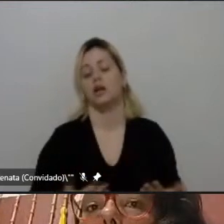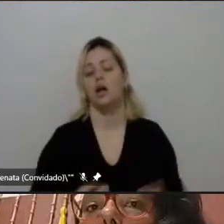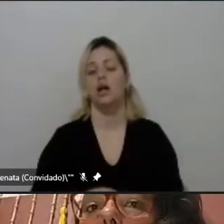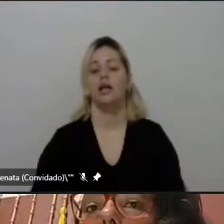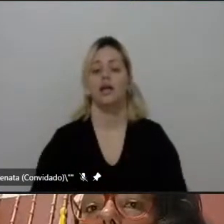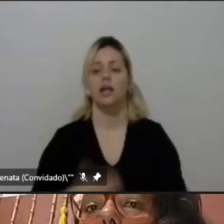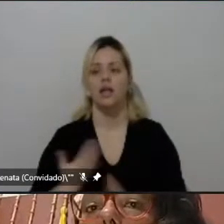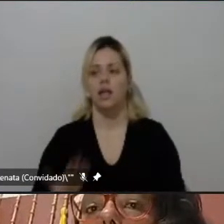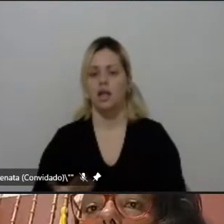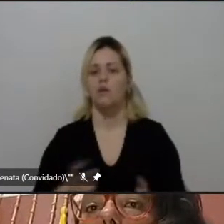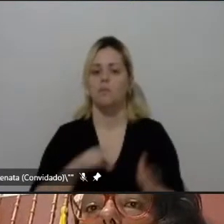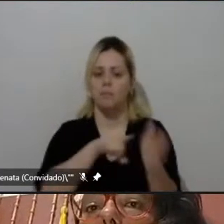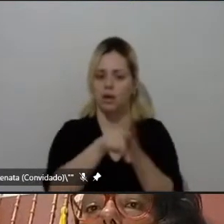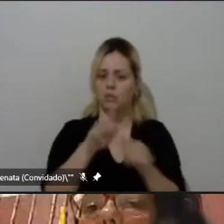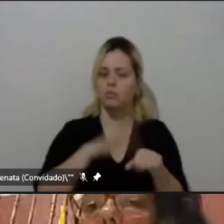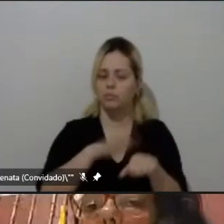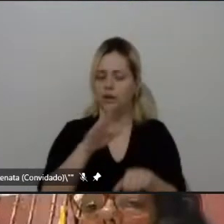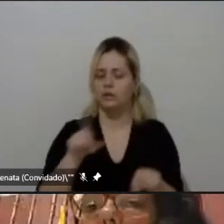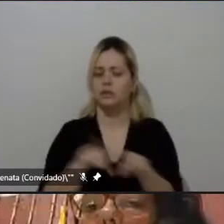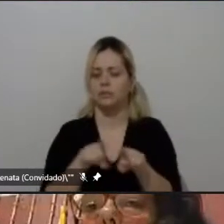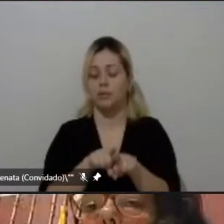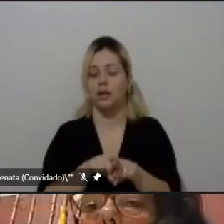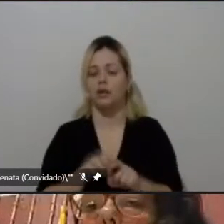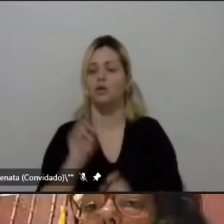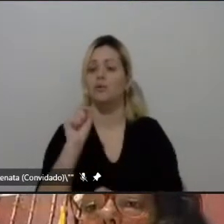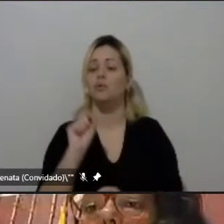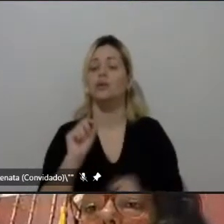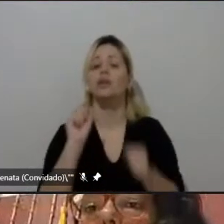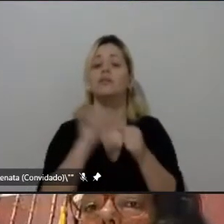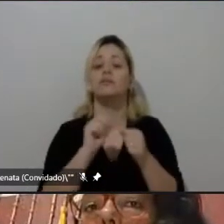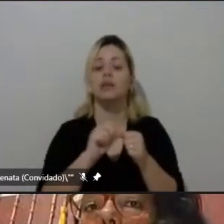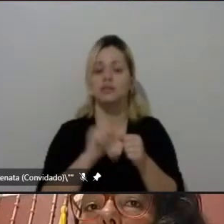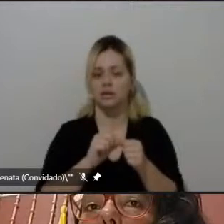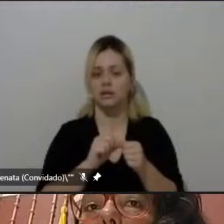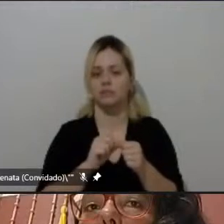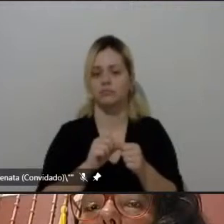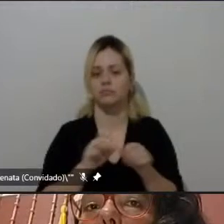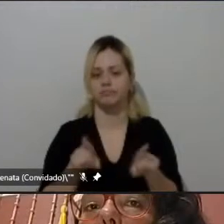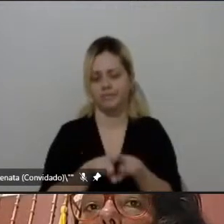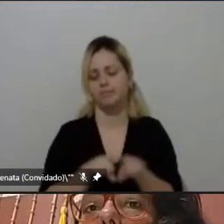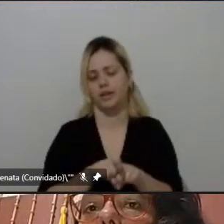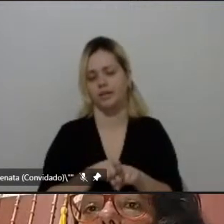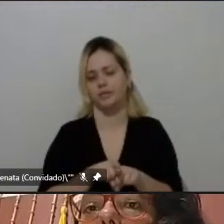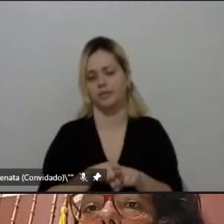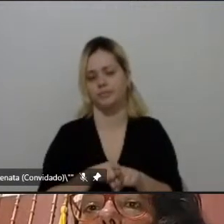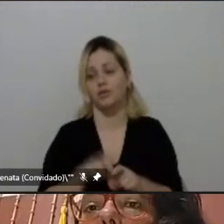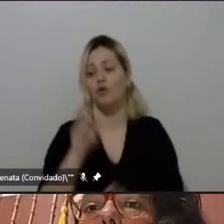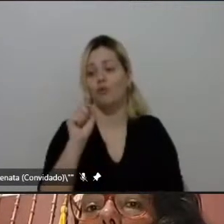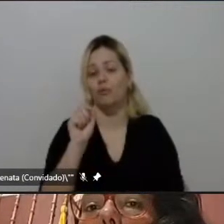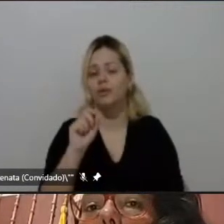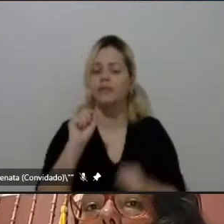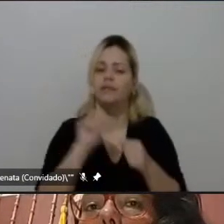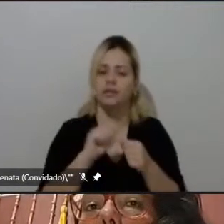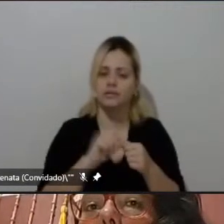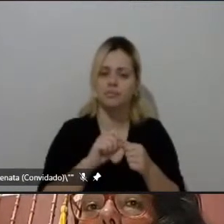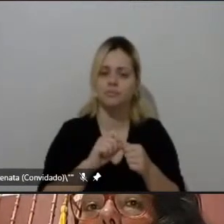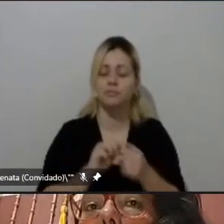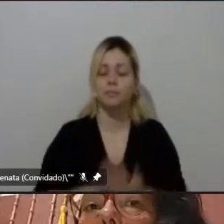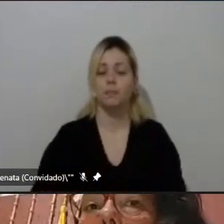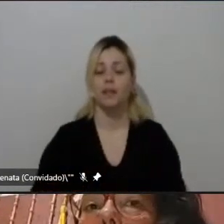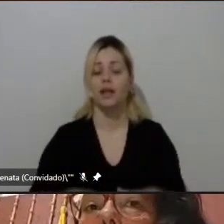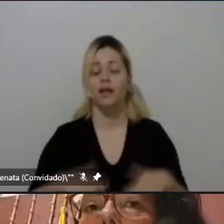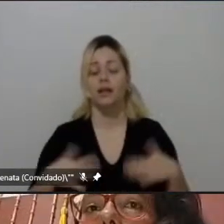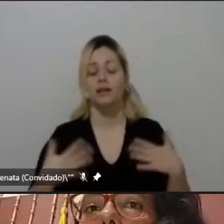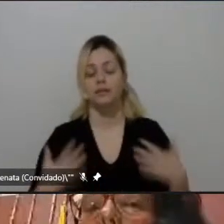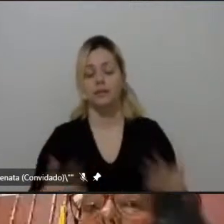eu ainda pergunto mais, né? O que fazer, né? Além de ler o Lênin, né? O que fazer? E a